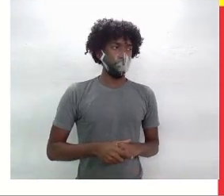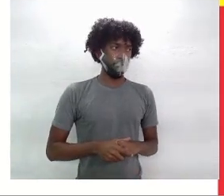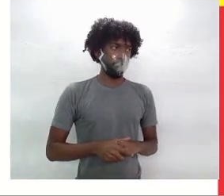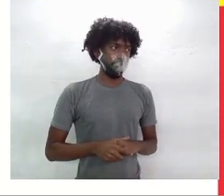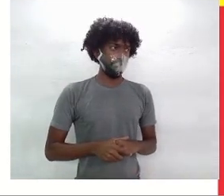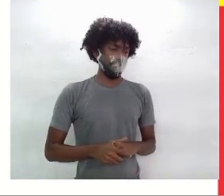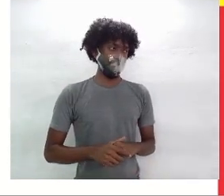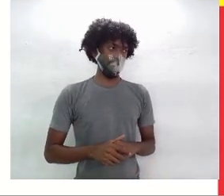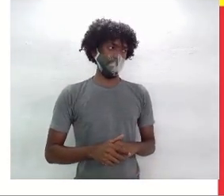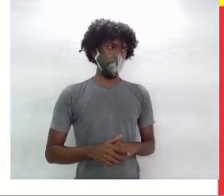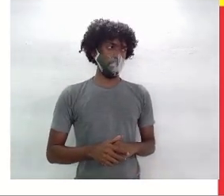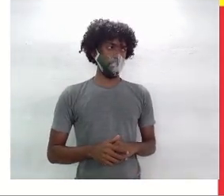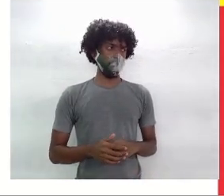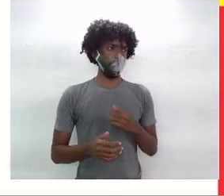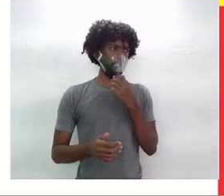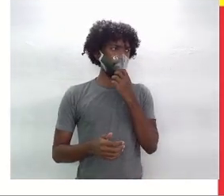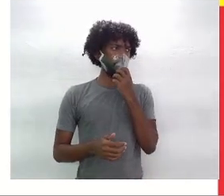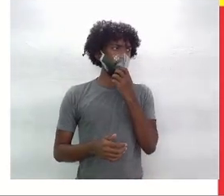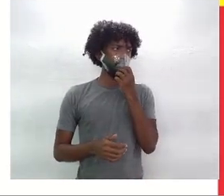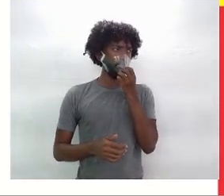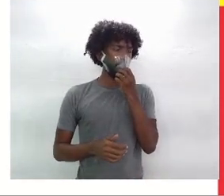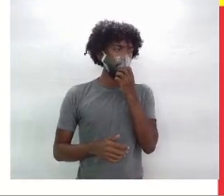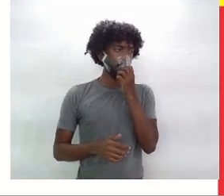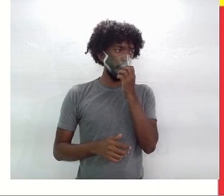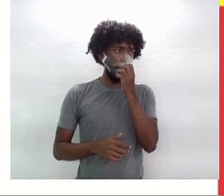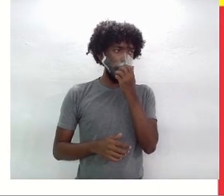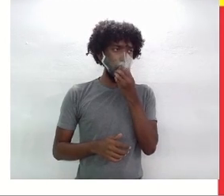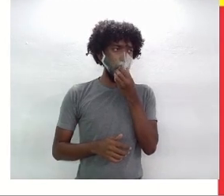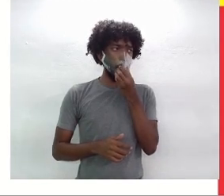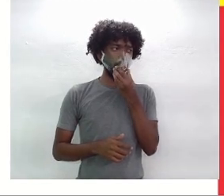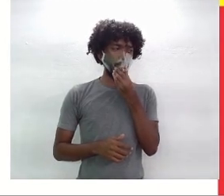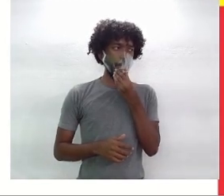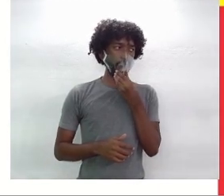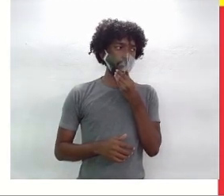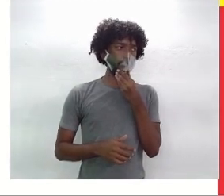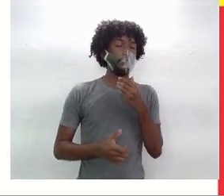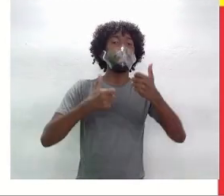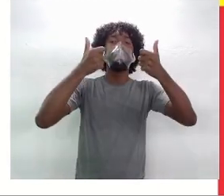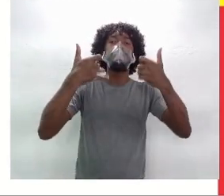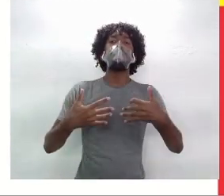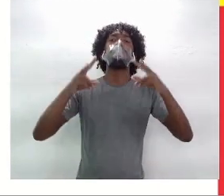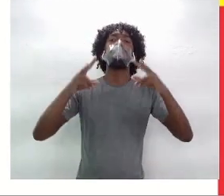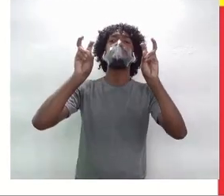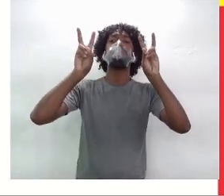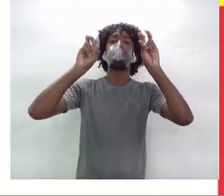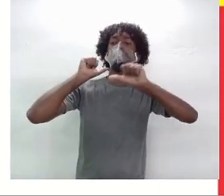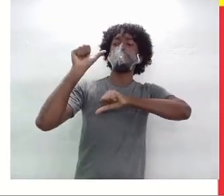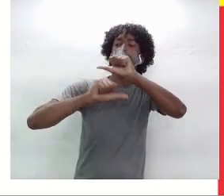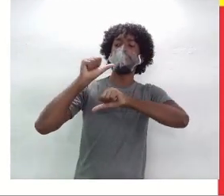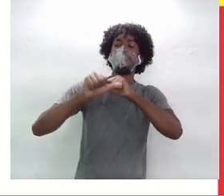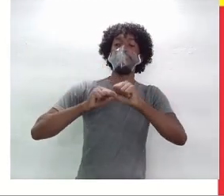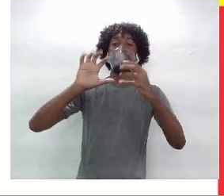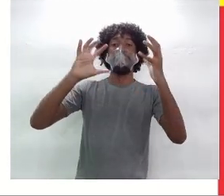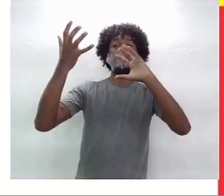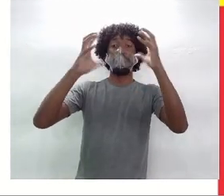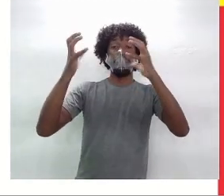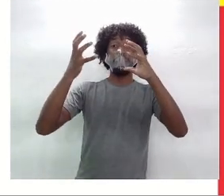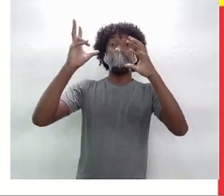de mudanças climáticas, a gente fala das alterações que ocorrem na temperatura média da